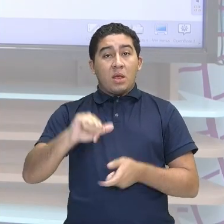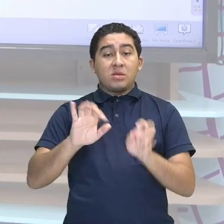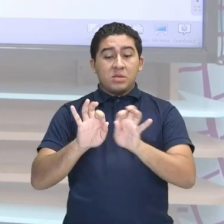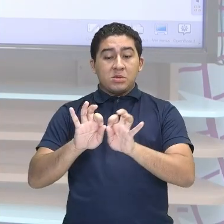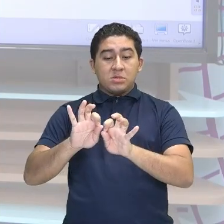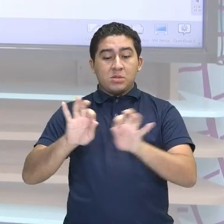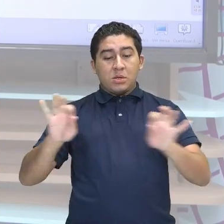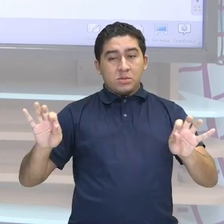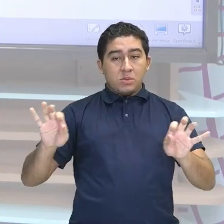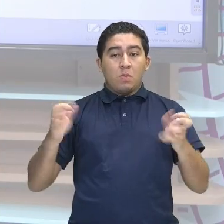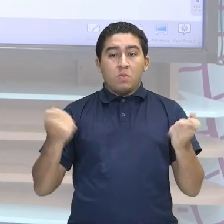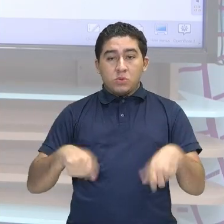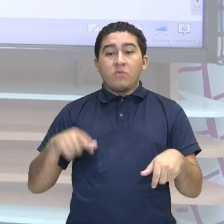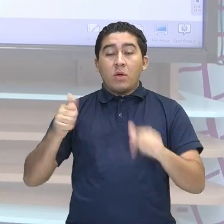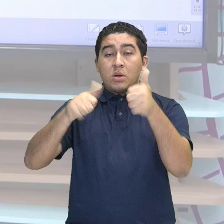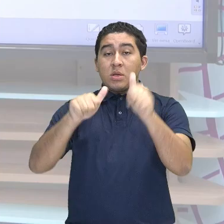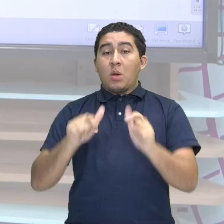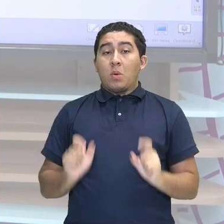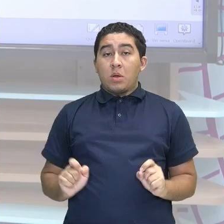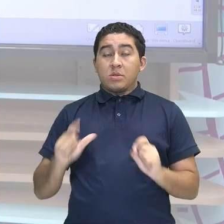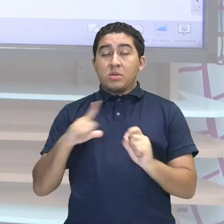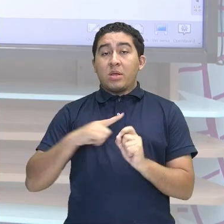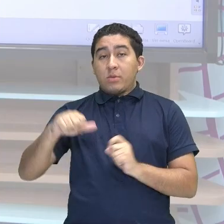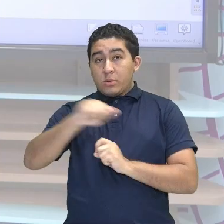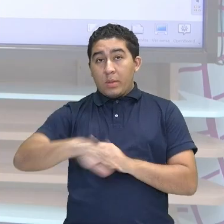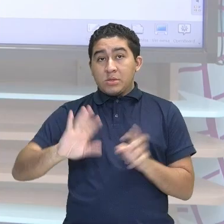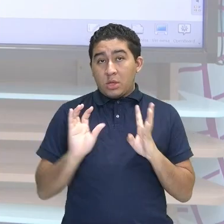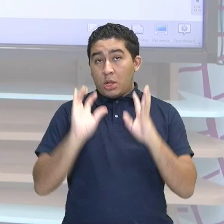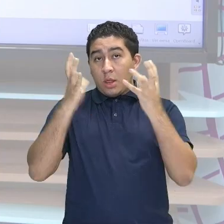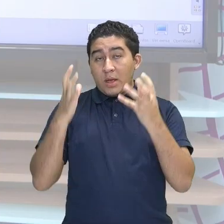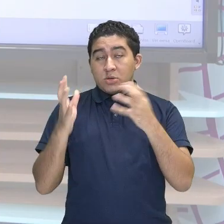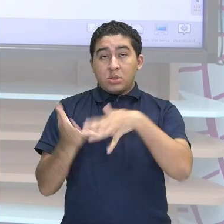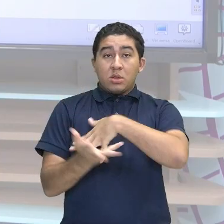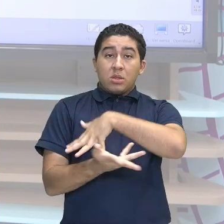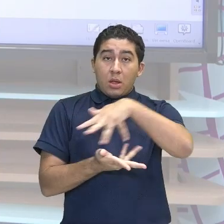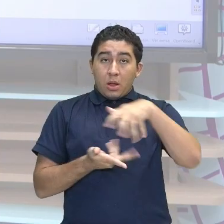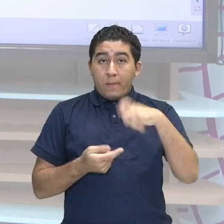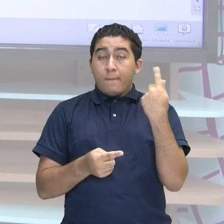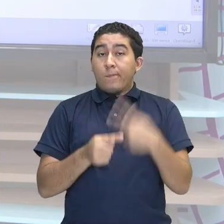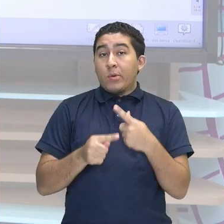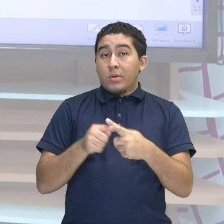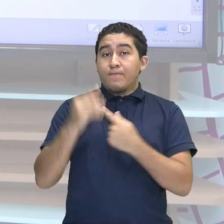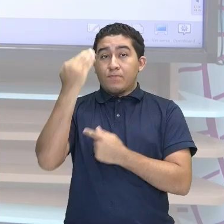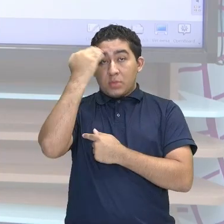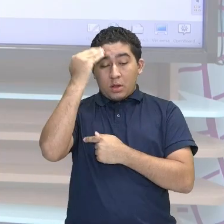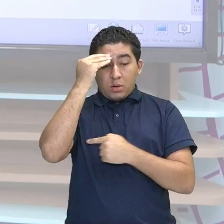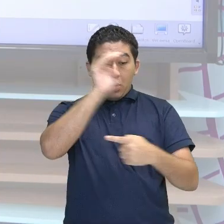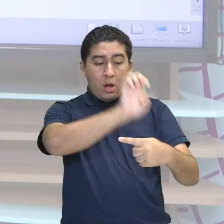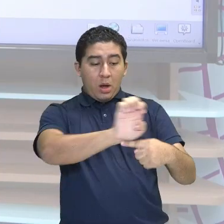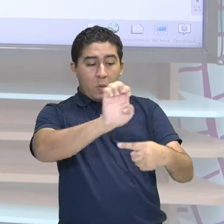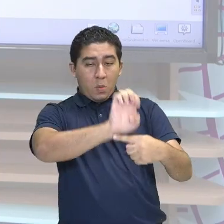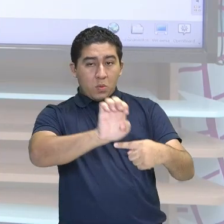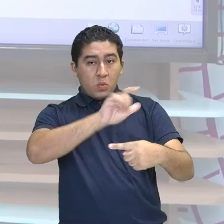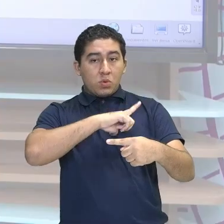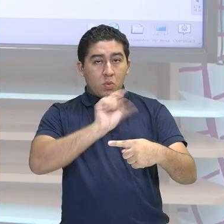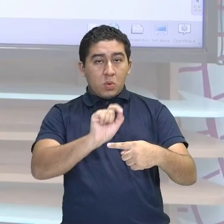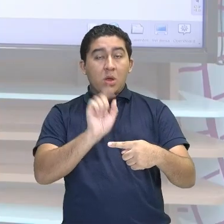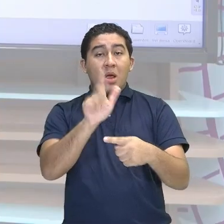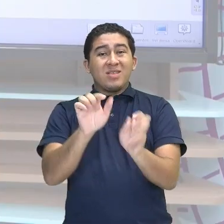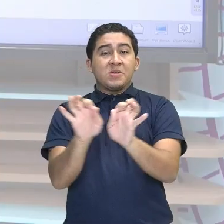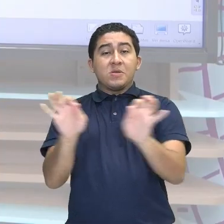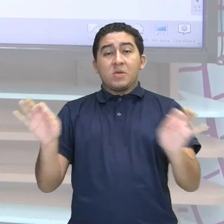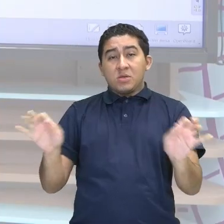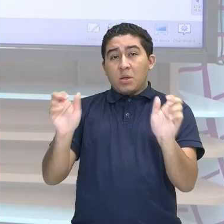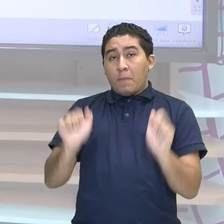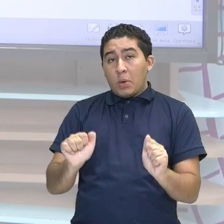podemos verificar as zonas climáticas da Terra, né? Porque a partir da linha do Equador, esse distanciamento, seja ele para